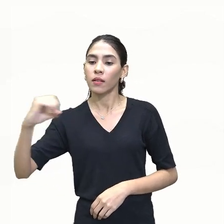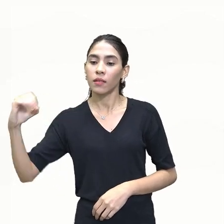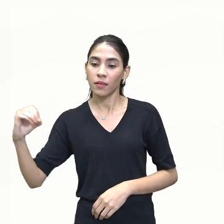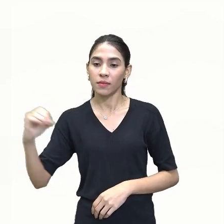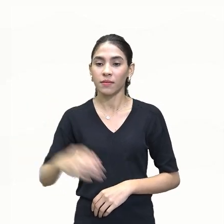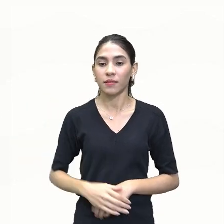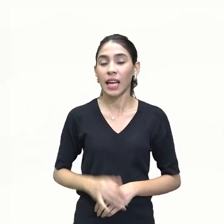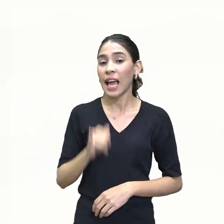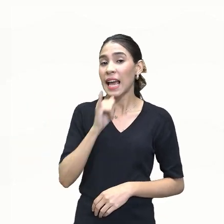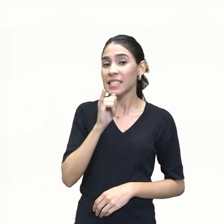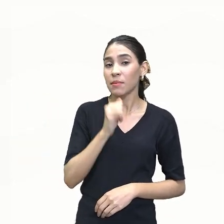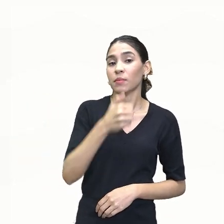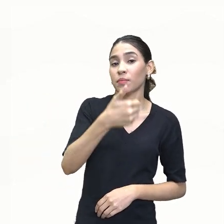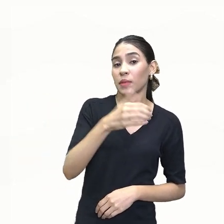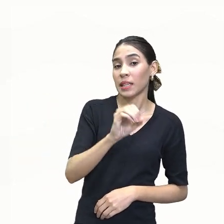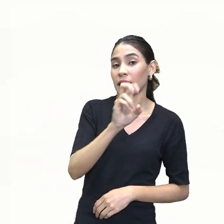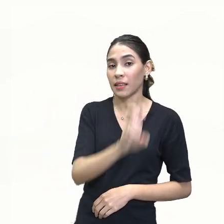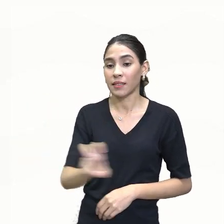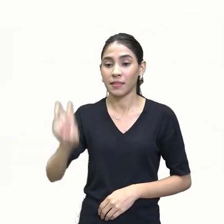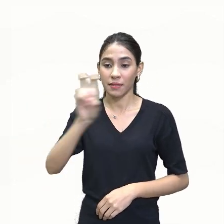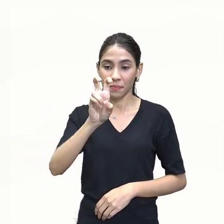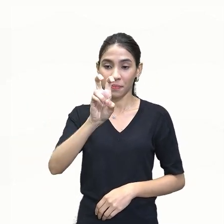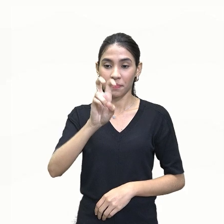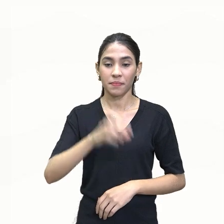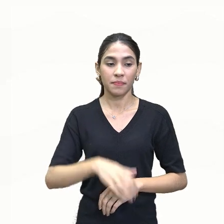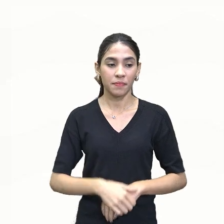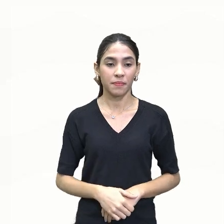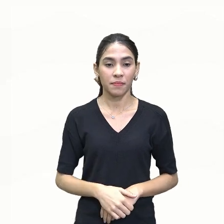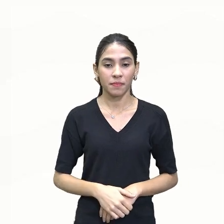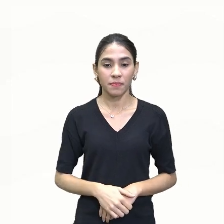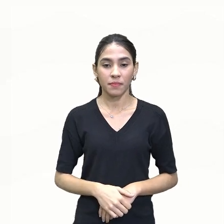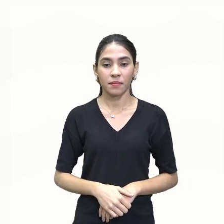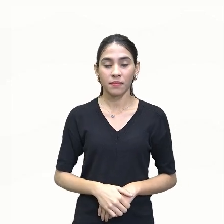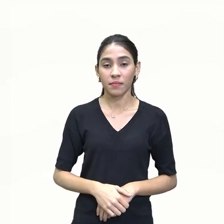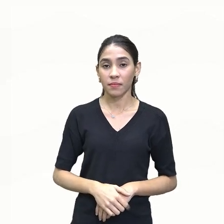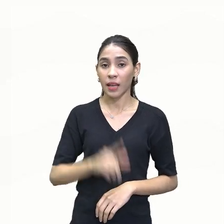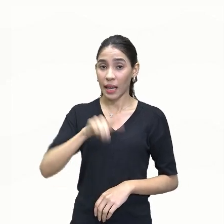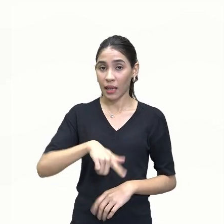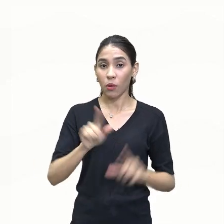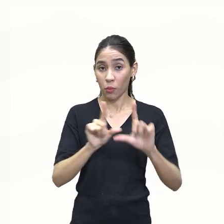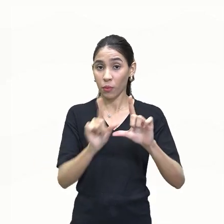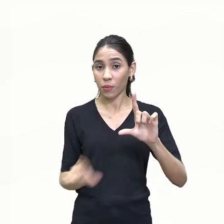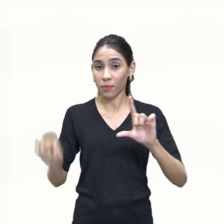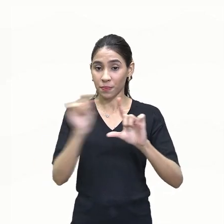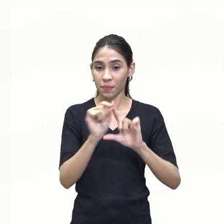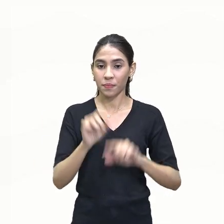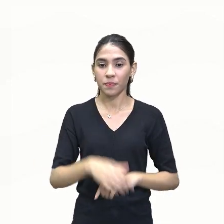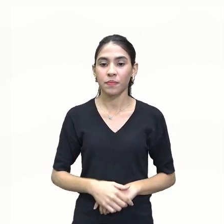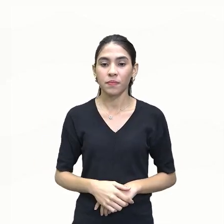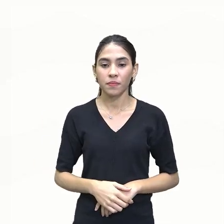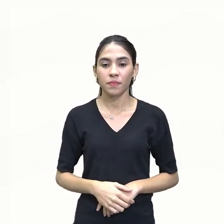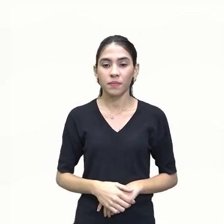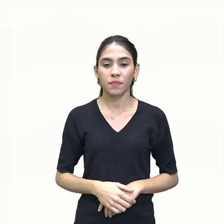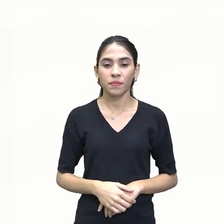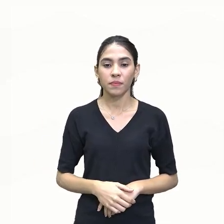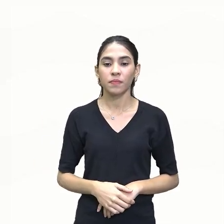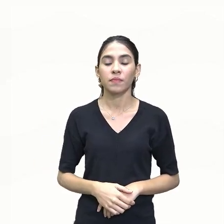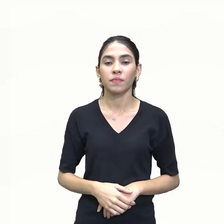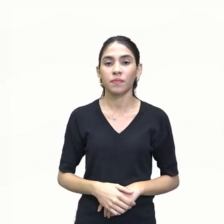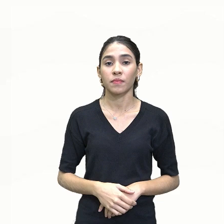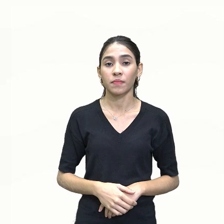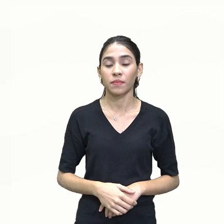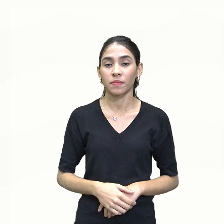a 5. 10 à quinta é igual a 100 mil. Então, esse aí é o logaritmo. E agora temos uma